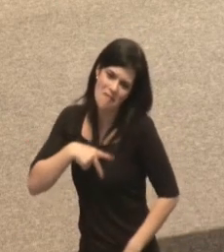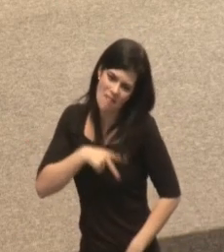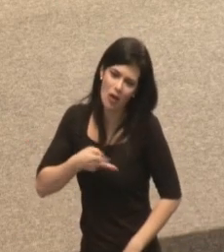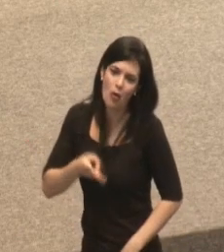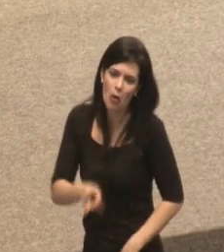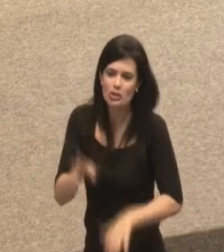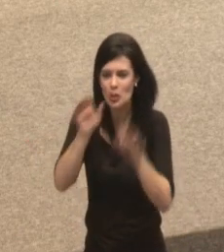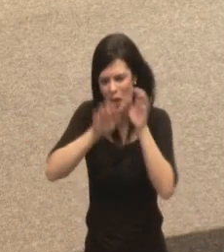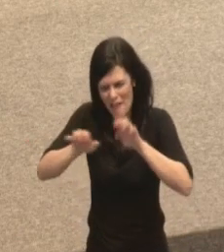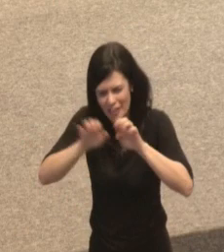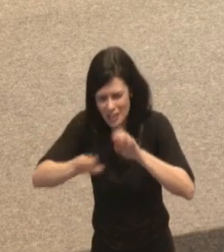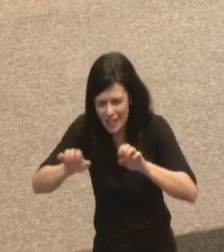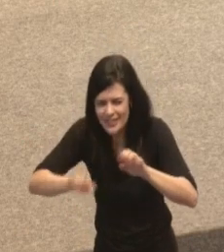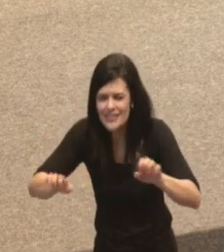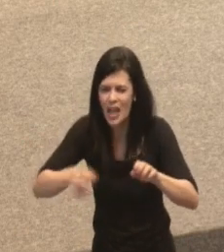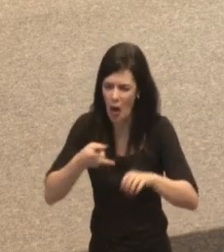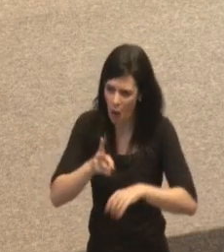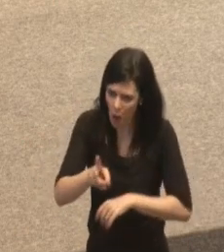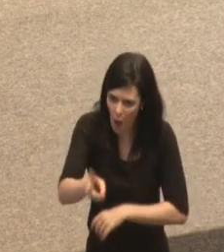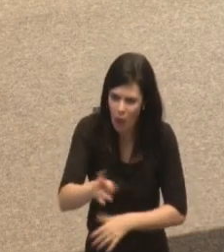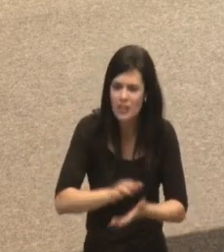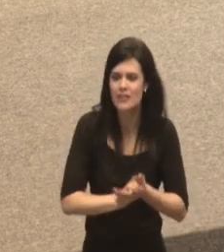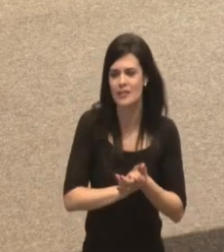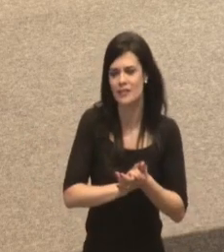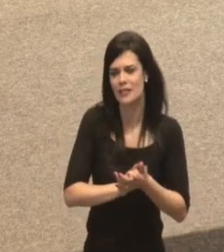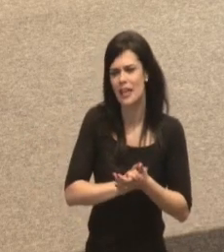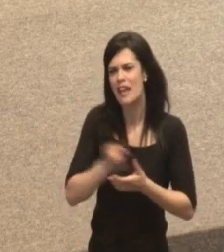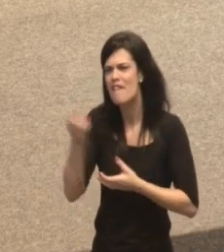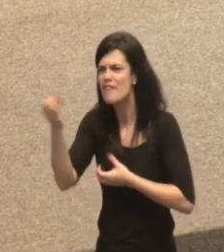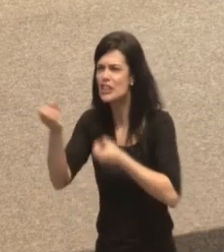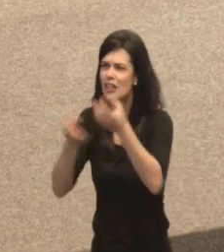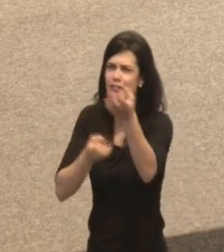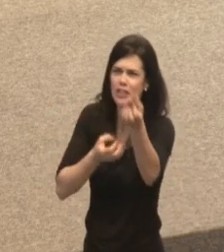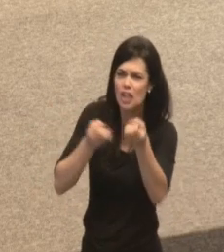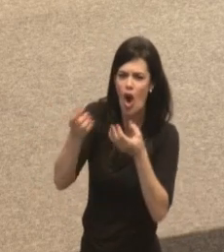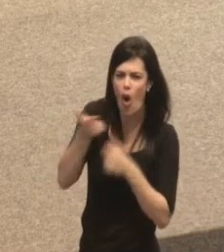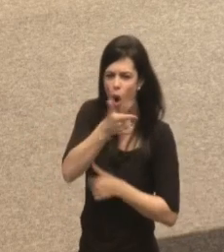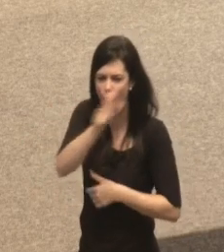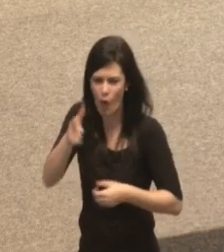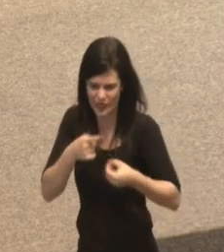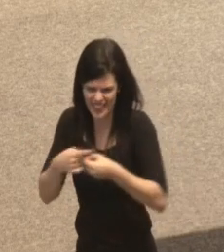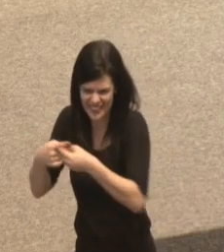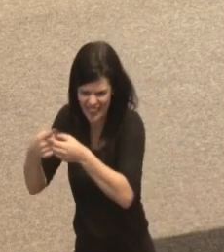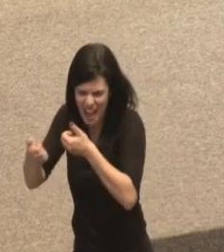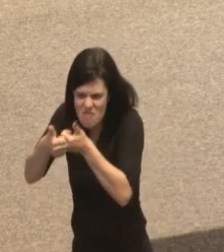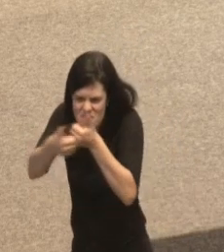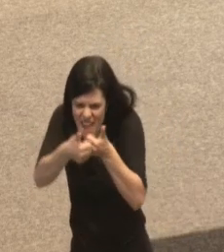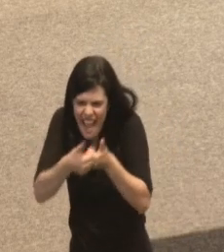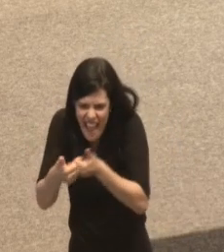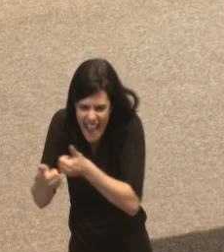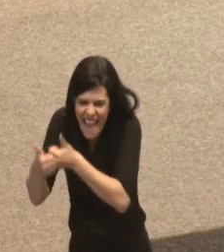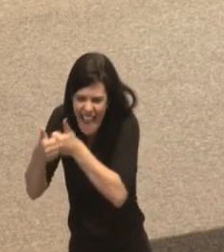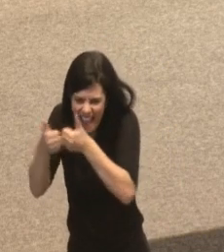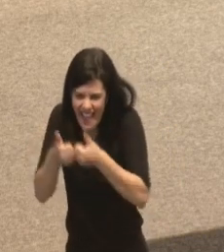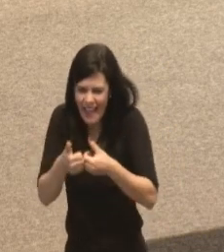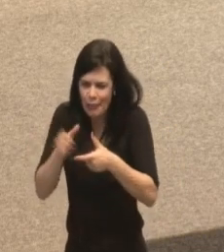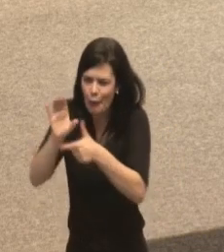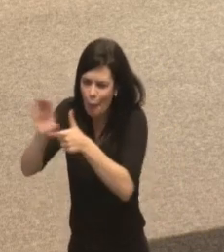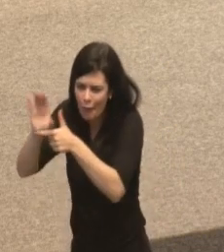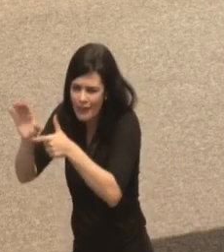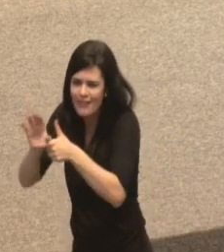pregando o evangelho naquela região, desceu para Tessalônica, para Bereia, depois para Corinto, para Atenas, na segunda viagem missionária